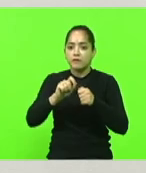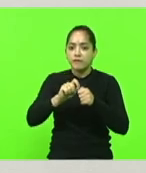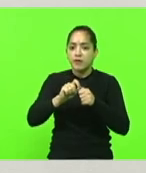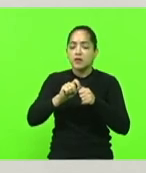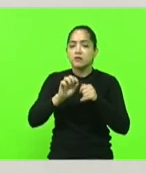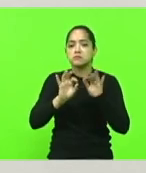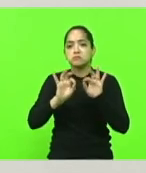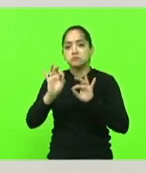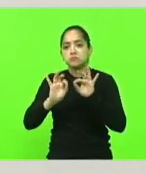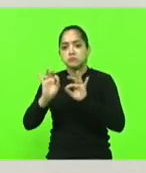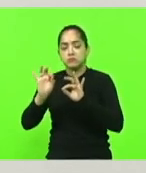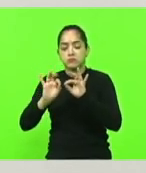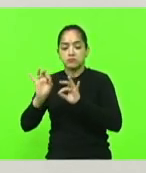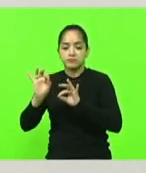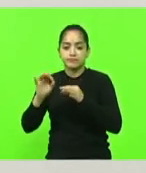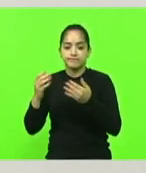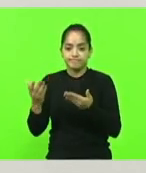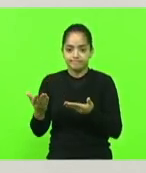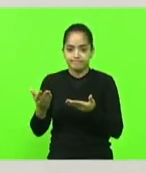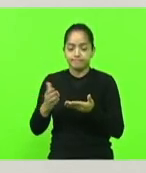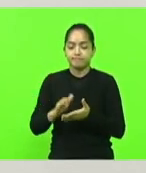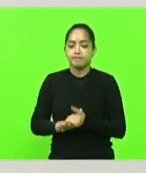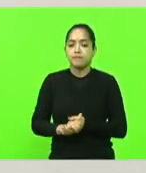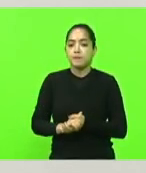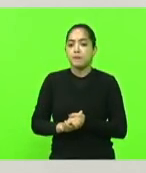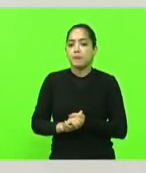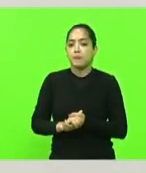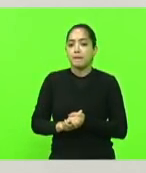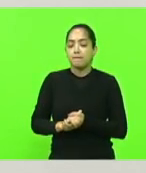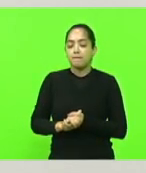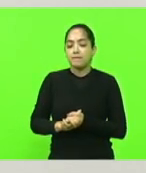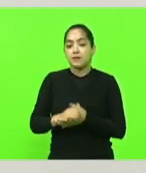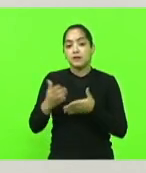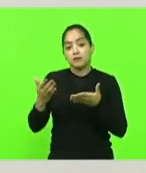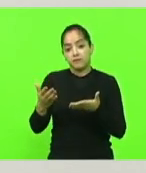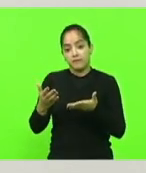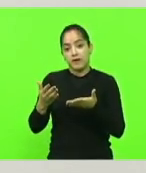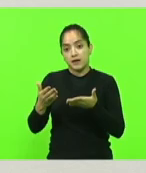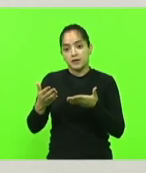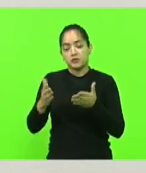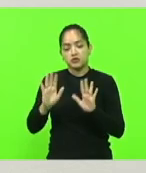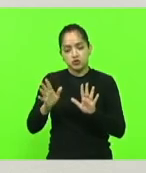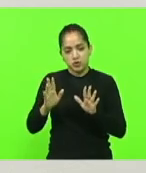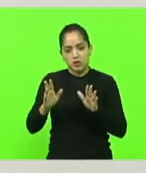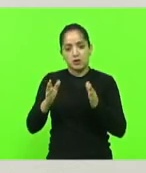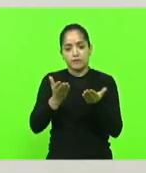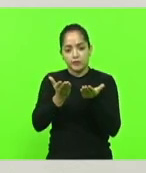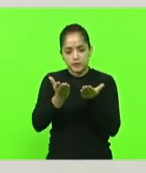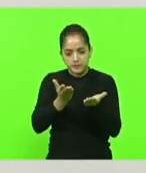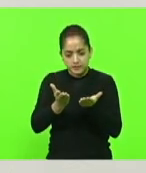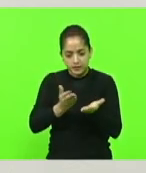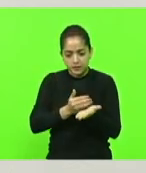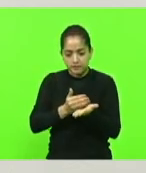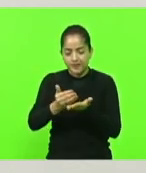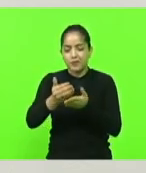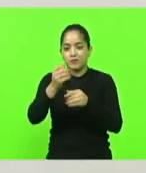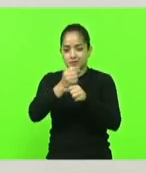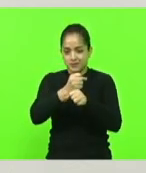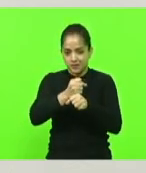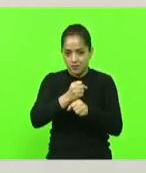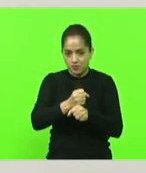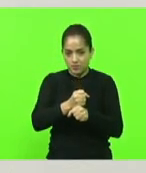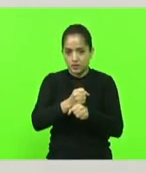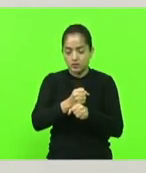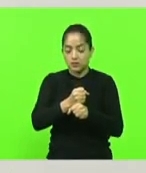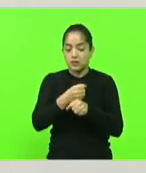chamada, então, pelo governo de via rápida, vai realmente sair, já foi licitada, e a obra deve sair em breve.